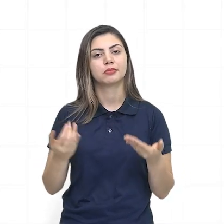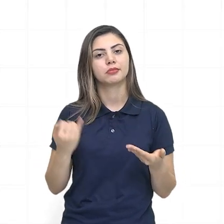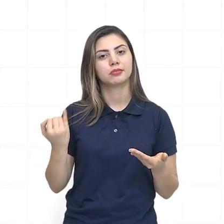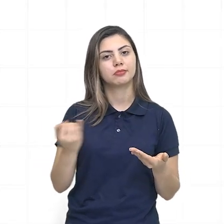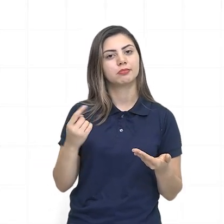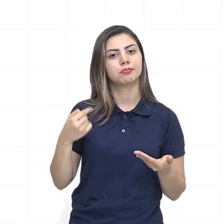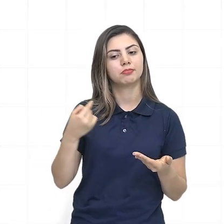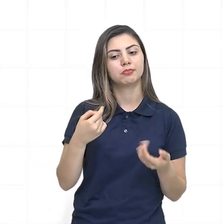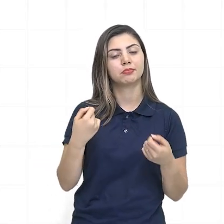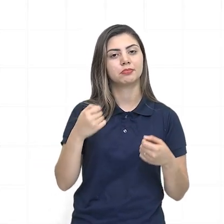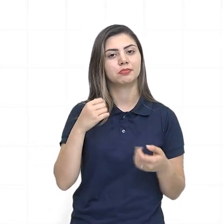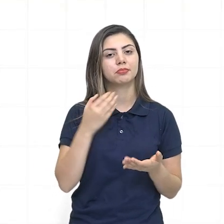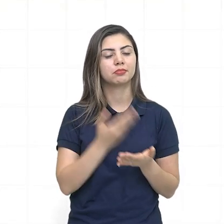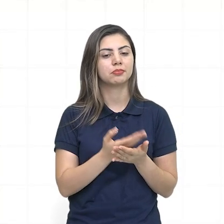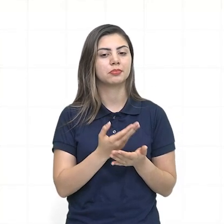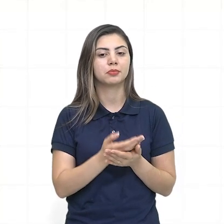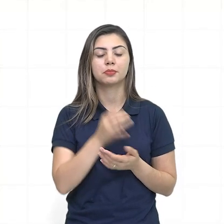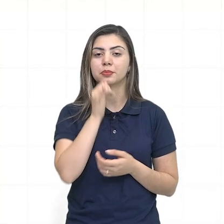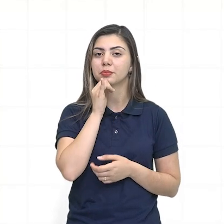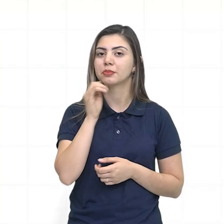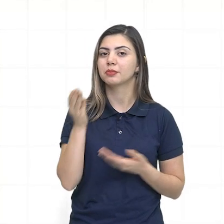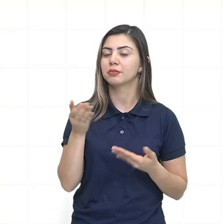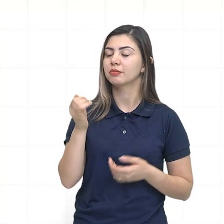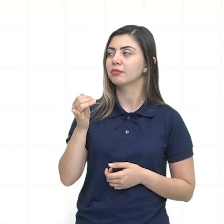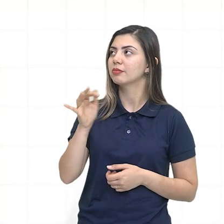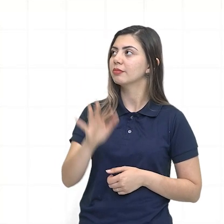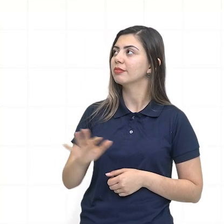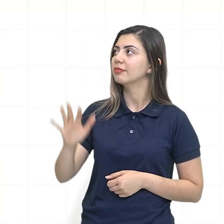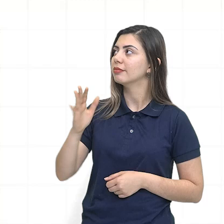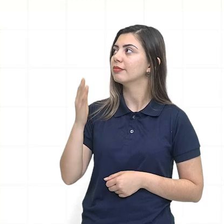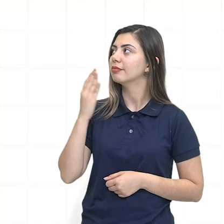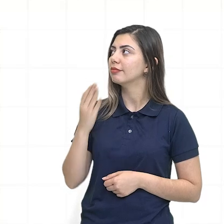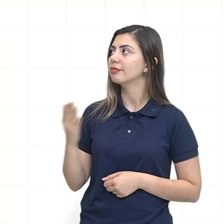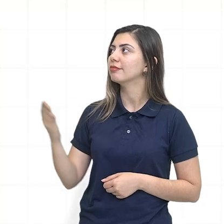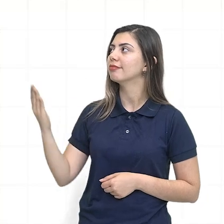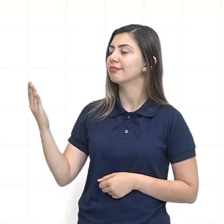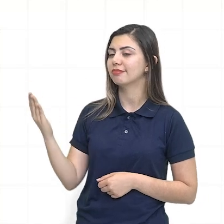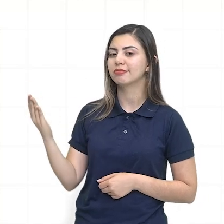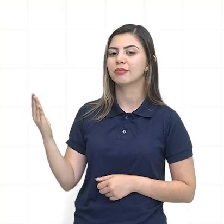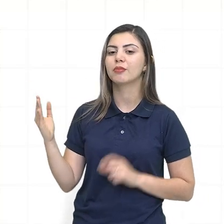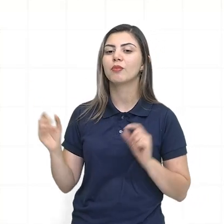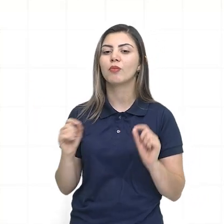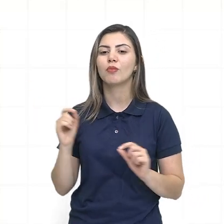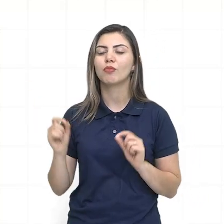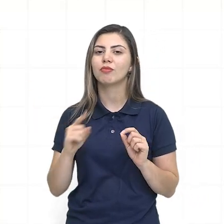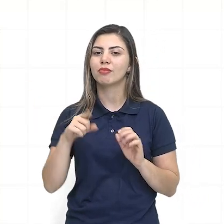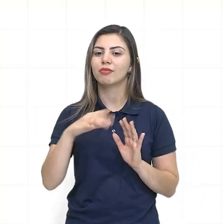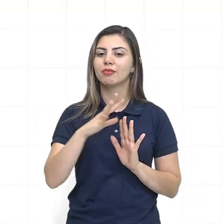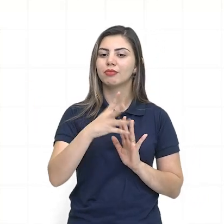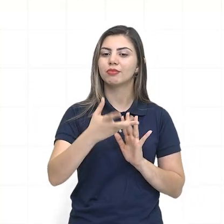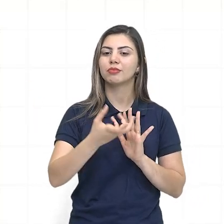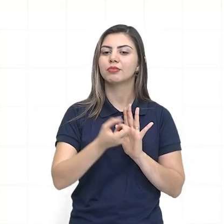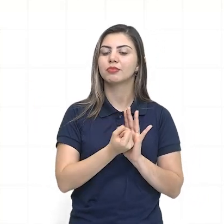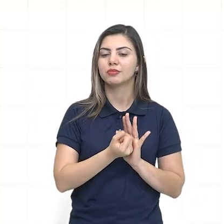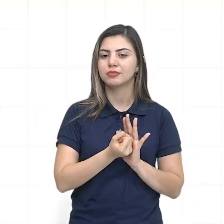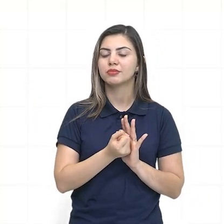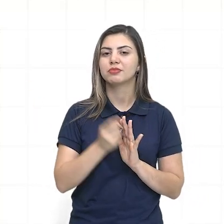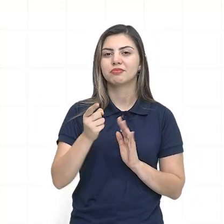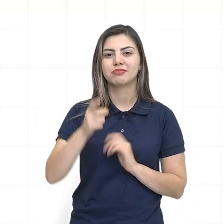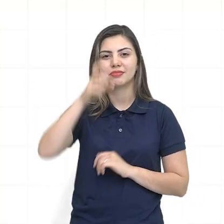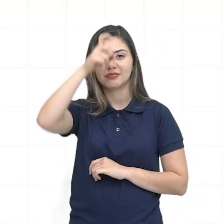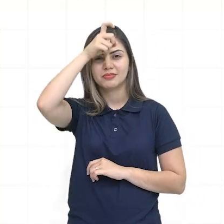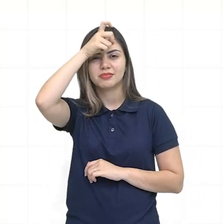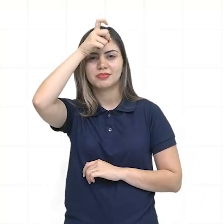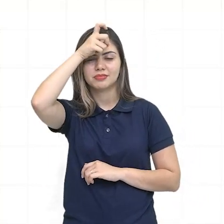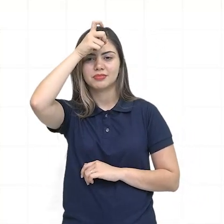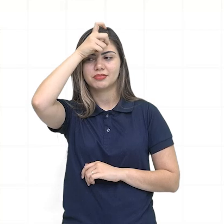dimensão da escrita. Aqui nessa imagem nós temos a imagem dos hieroglifos do Vale dos Reis, na região do